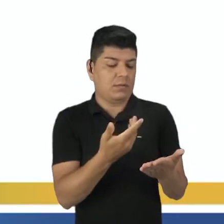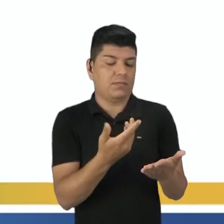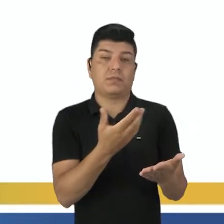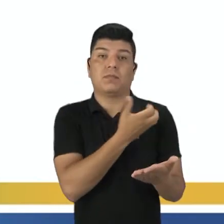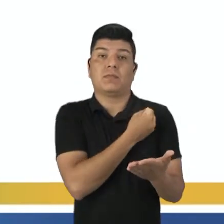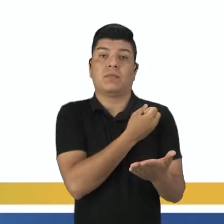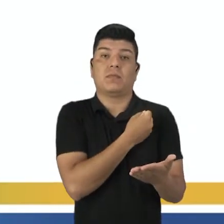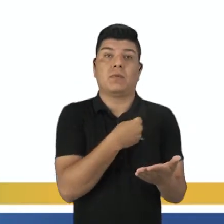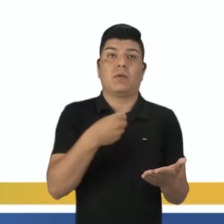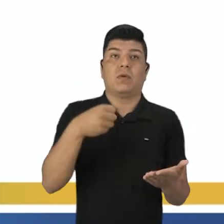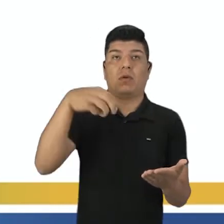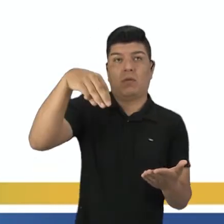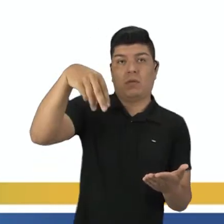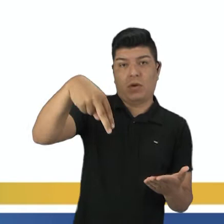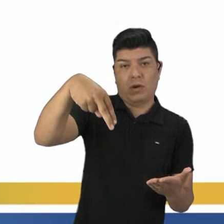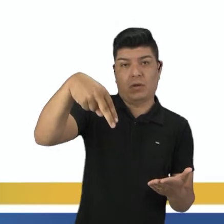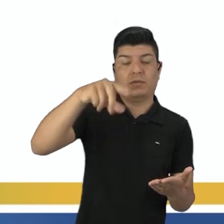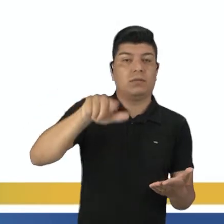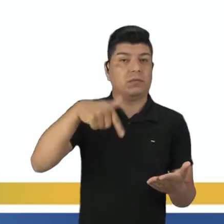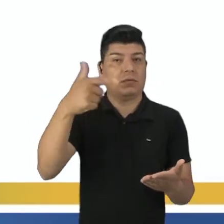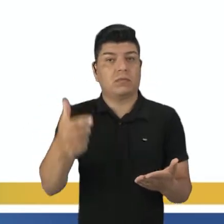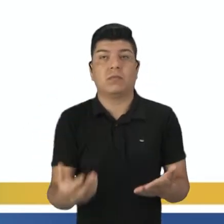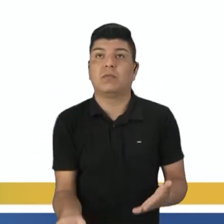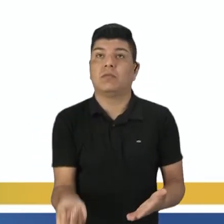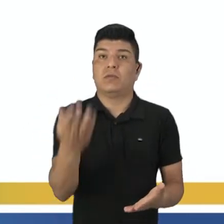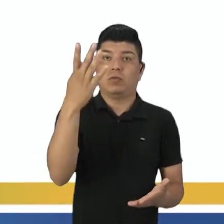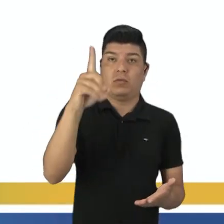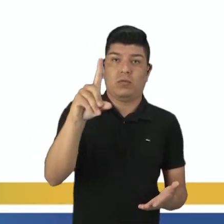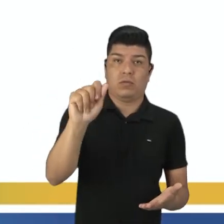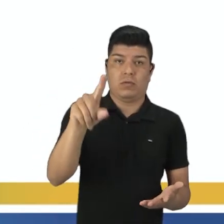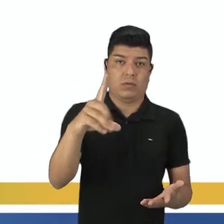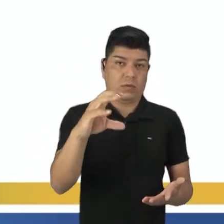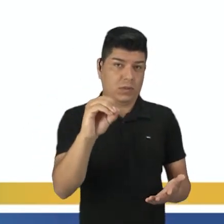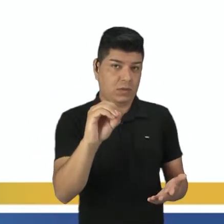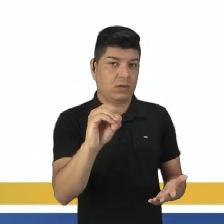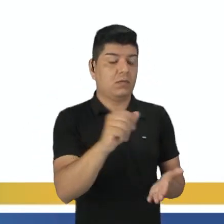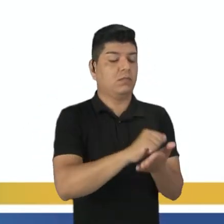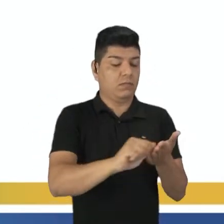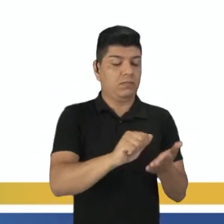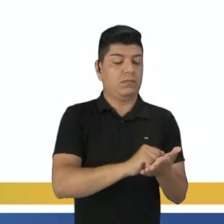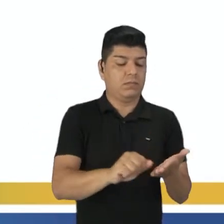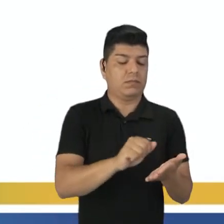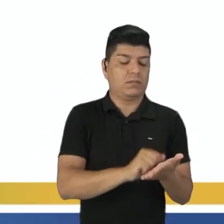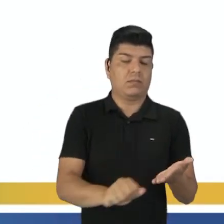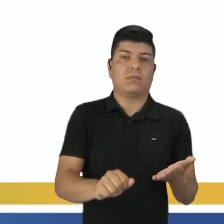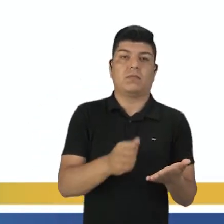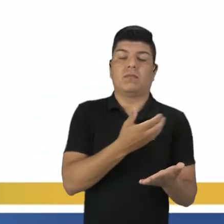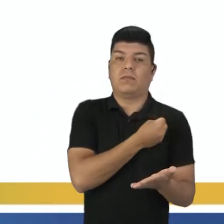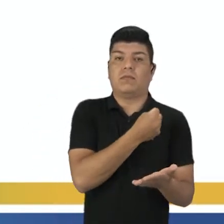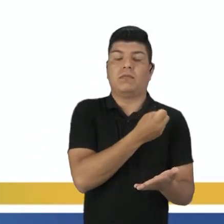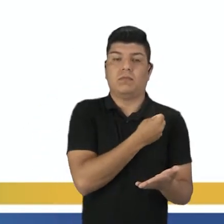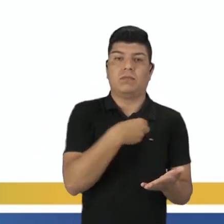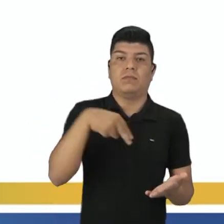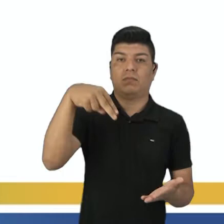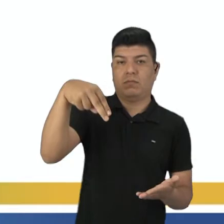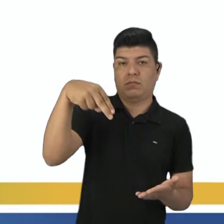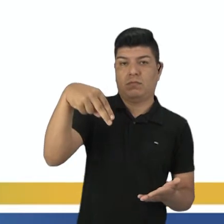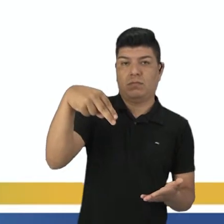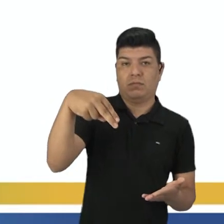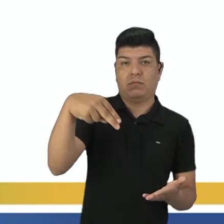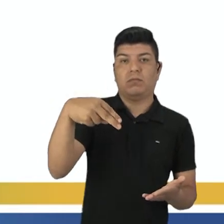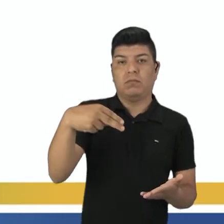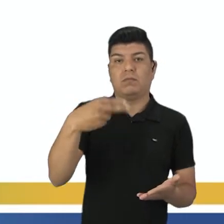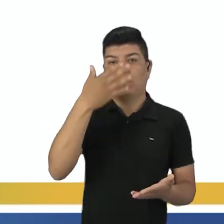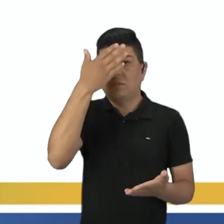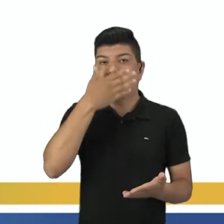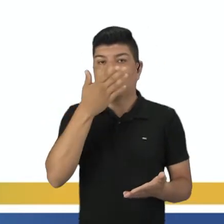esse número de M, tá? Em seguida, nós vamos lançar o segundo dado e vamos também anotar o número N aí, que a gente vai chamar de N da face que